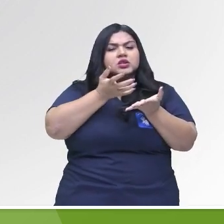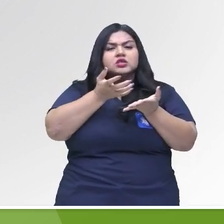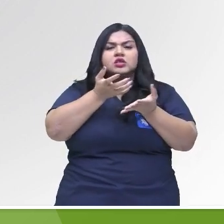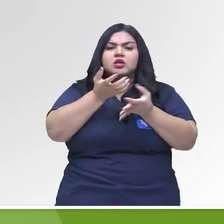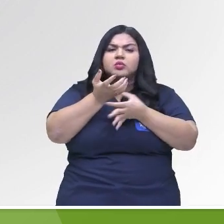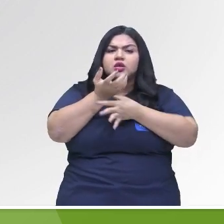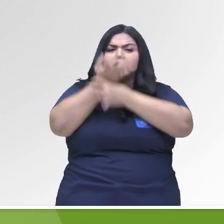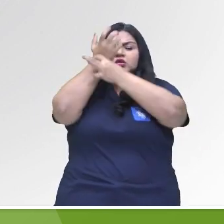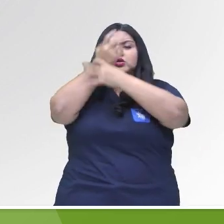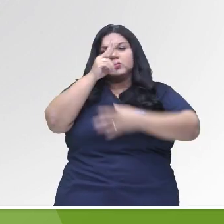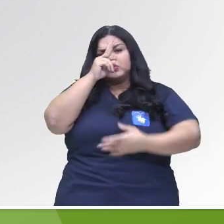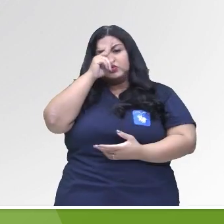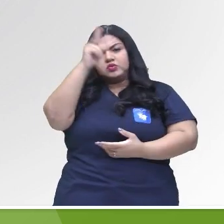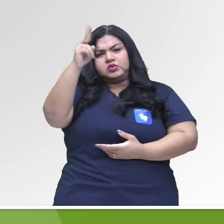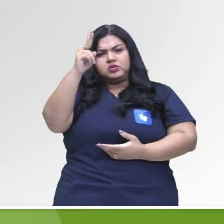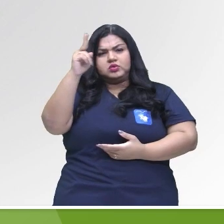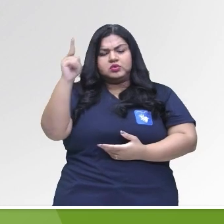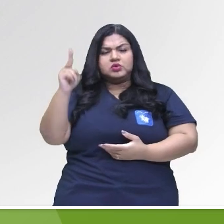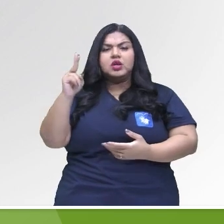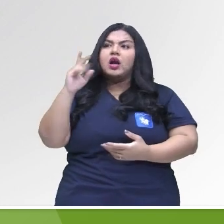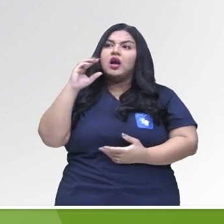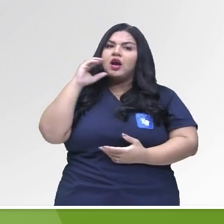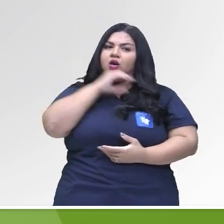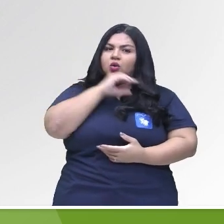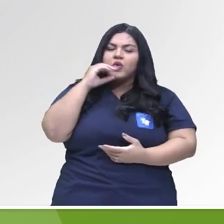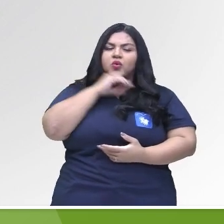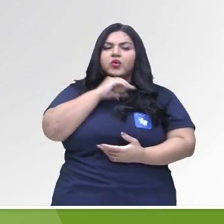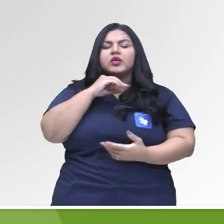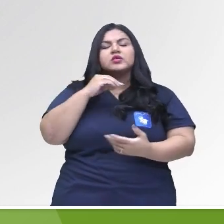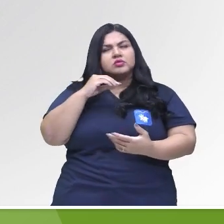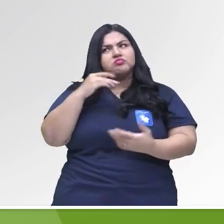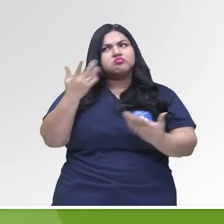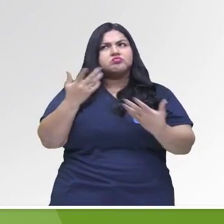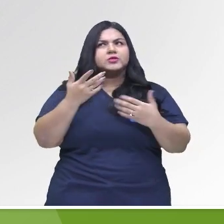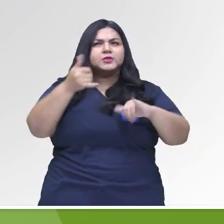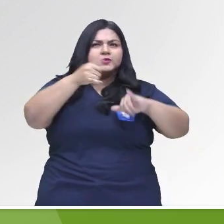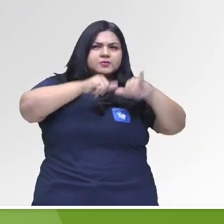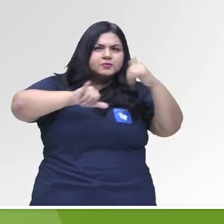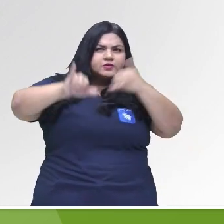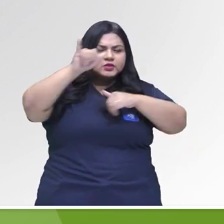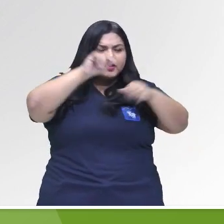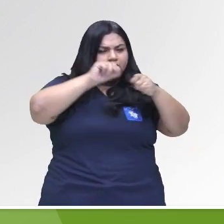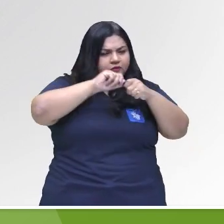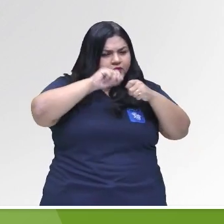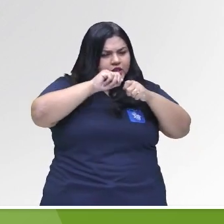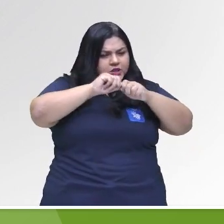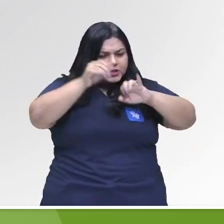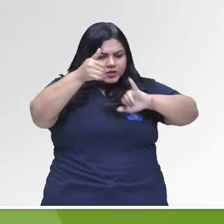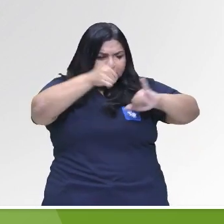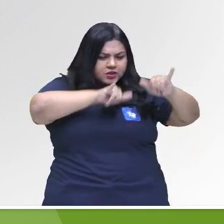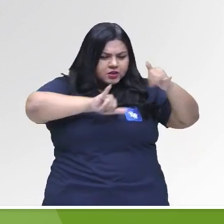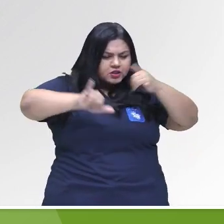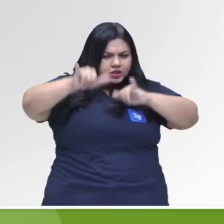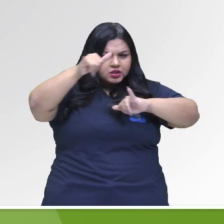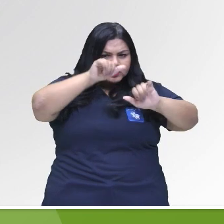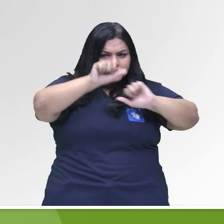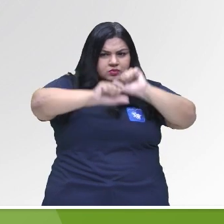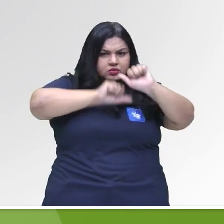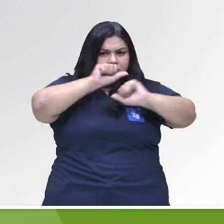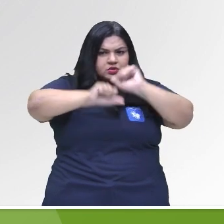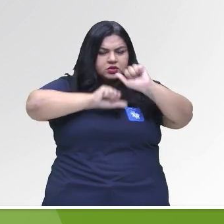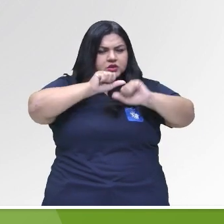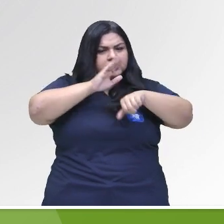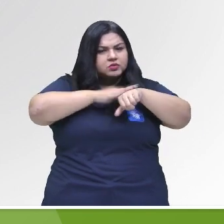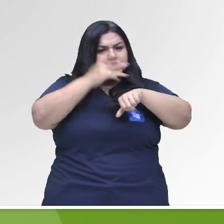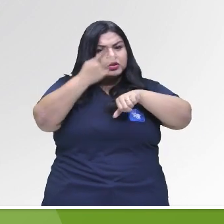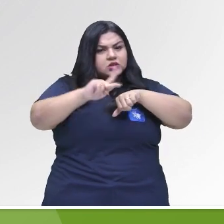ao calor, que tenha mais resistência ao calor. Ela vai lá, né, o especialista vai lá e faz a determinada alteração naquele polímero